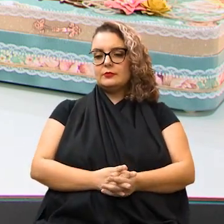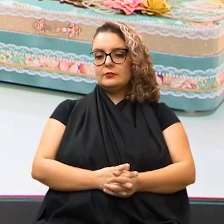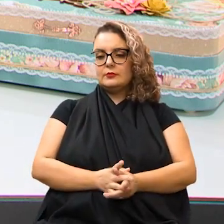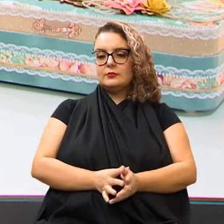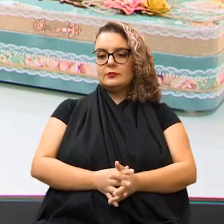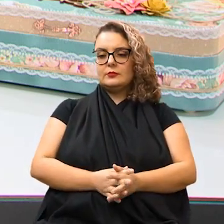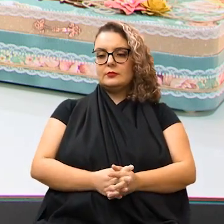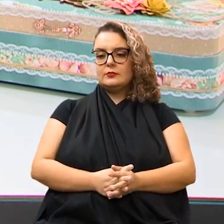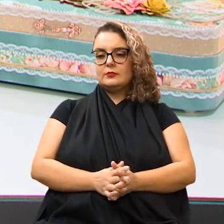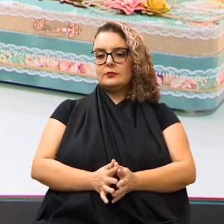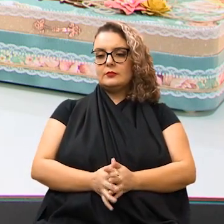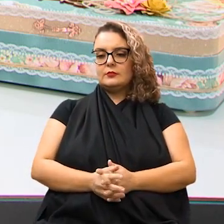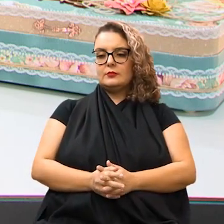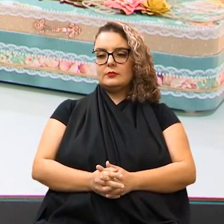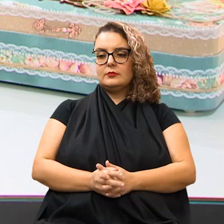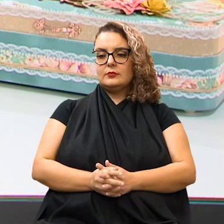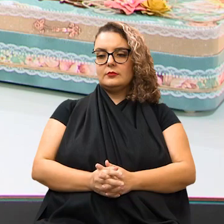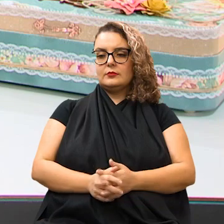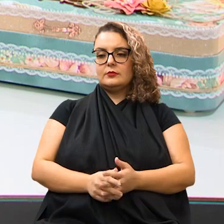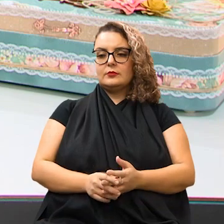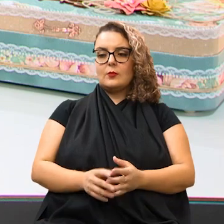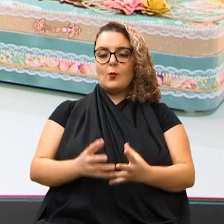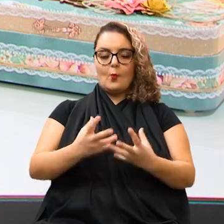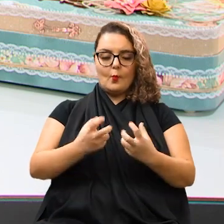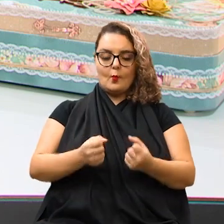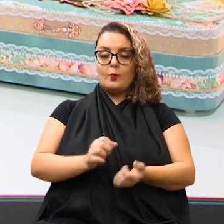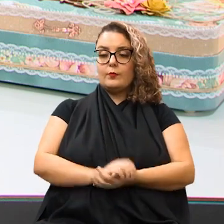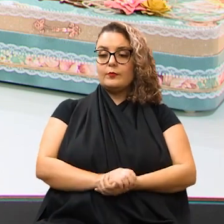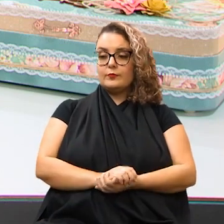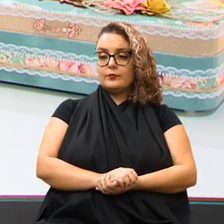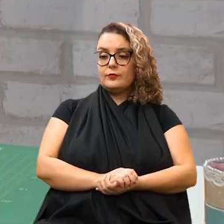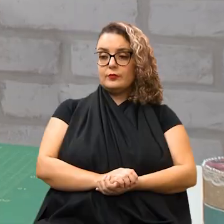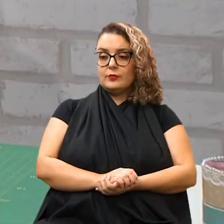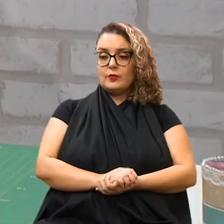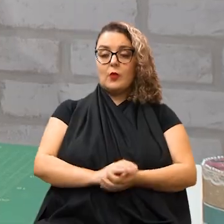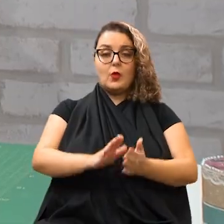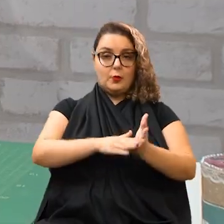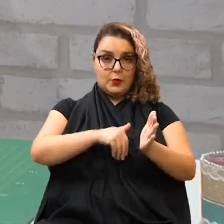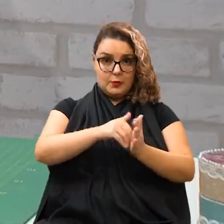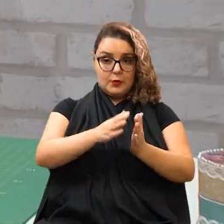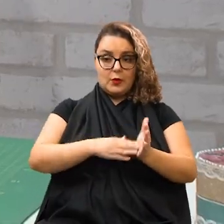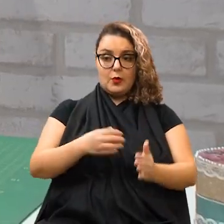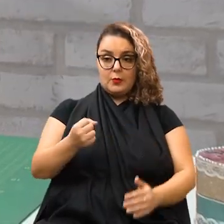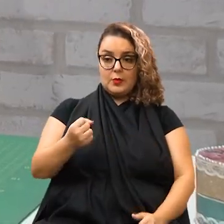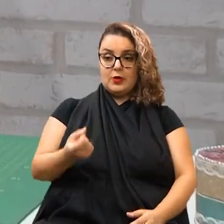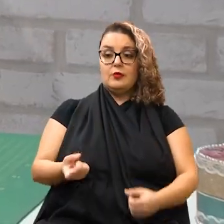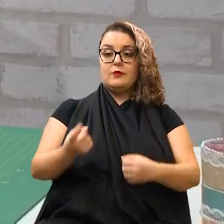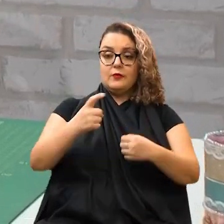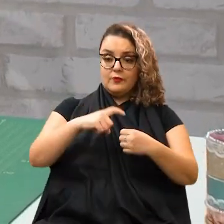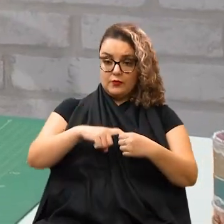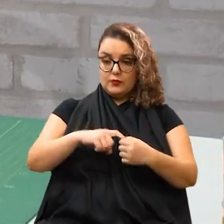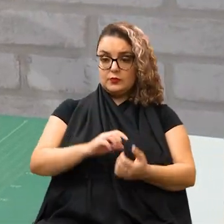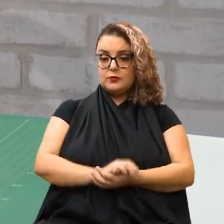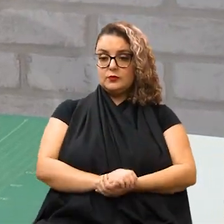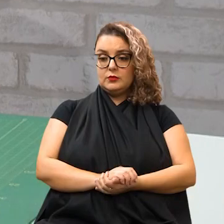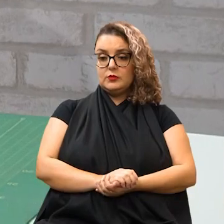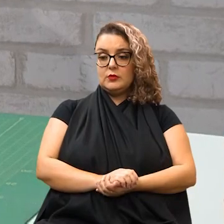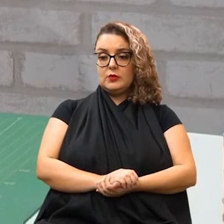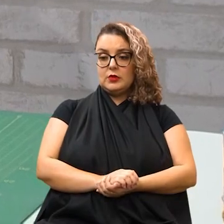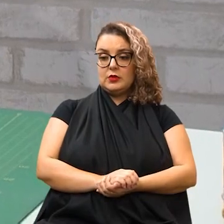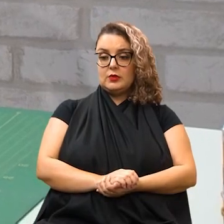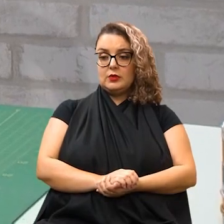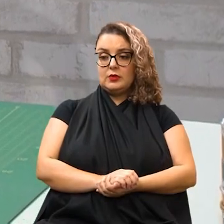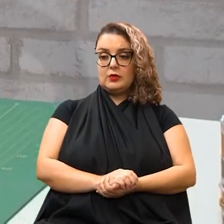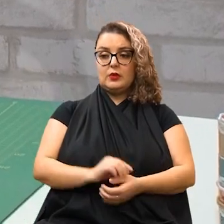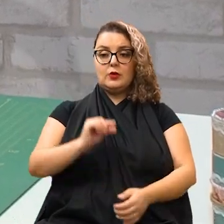aqui meu... Ele dá uma secadinha nele aqui. Aquele pincelzinho que eu usei pra passar o branco, eu vou voltar com ele. Certo. E